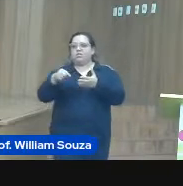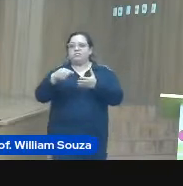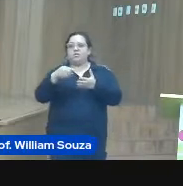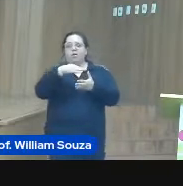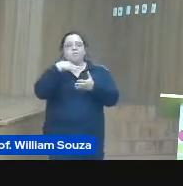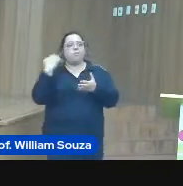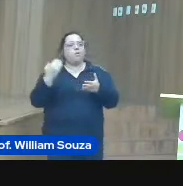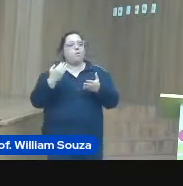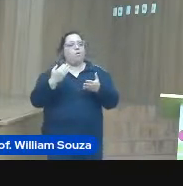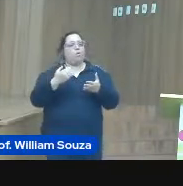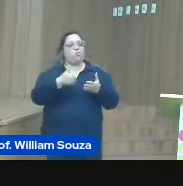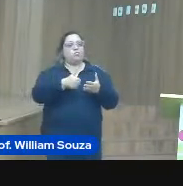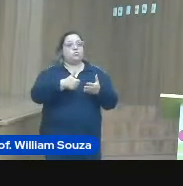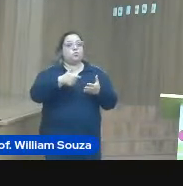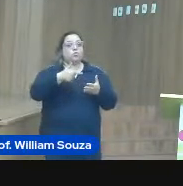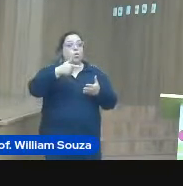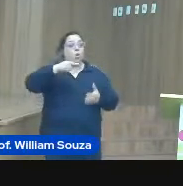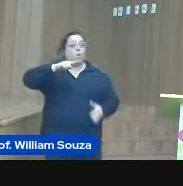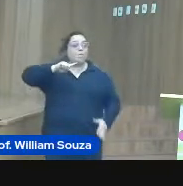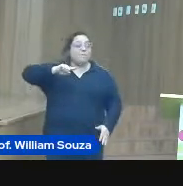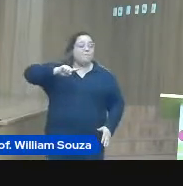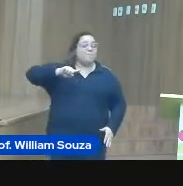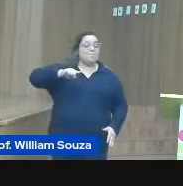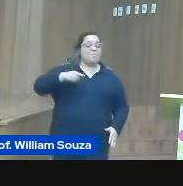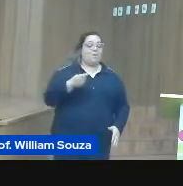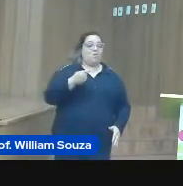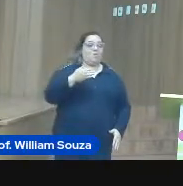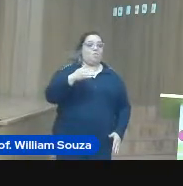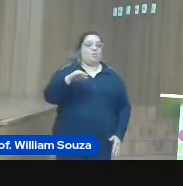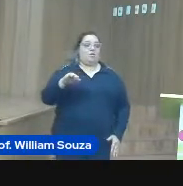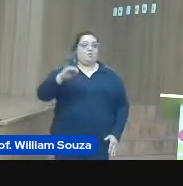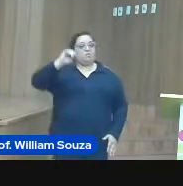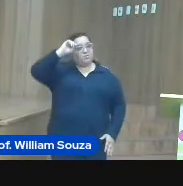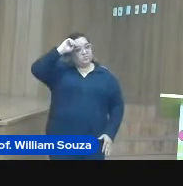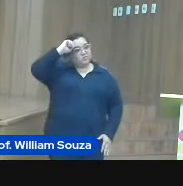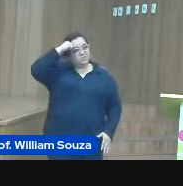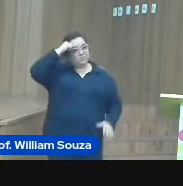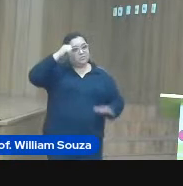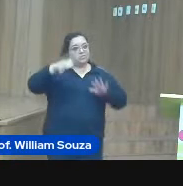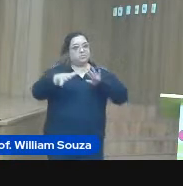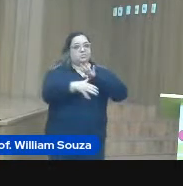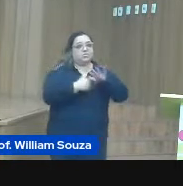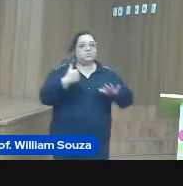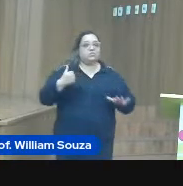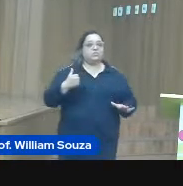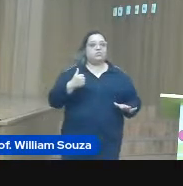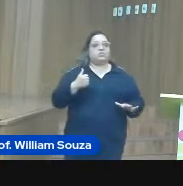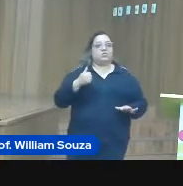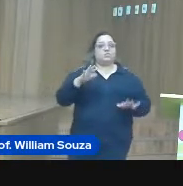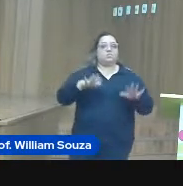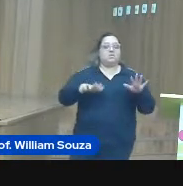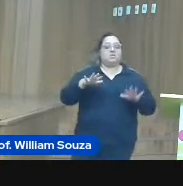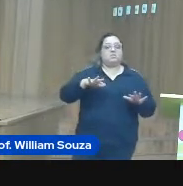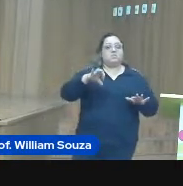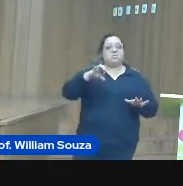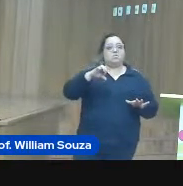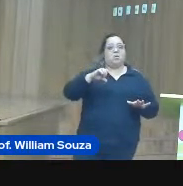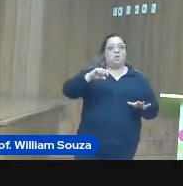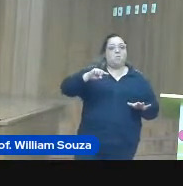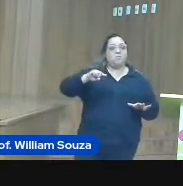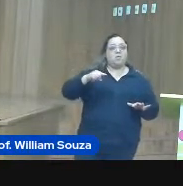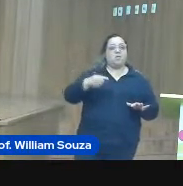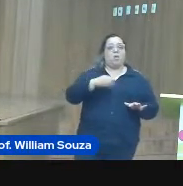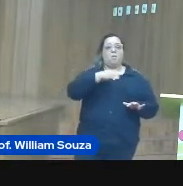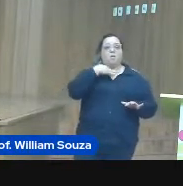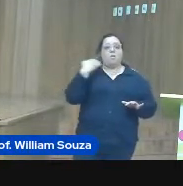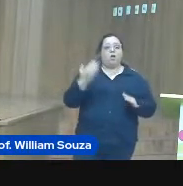Dos 12 milhões e meio, queridos, de africanos raptados, talvez uns 9 milhões morreram só na viagem.